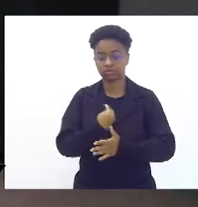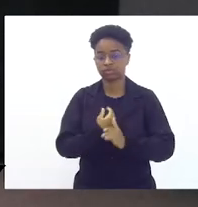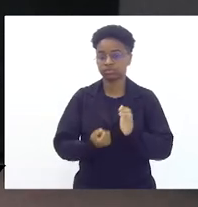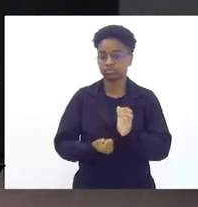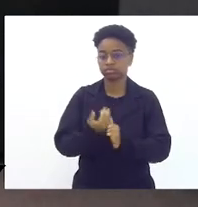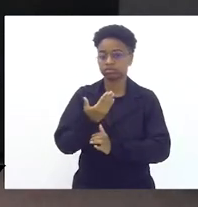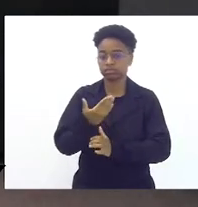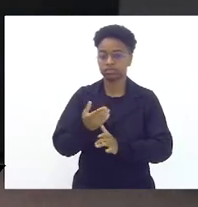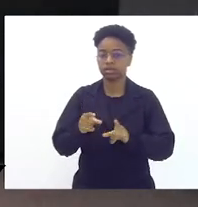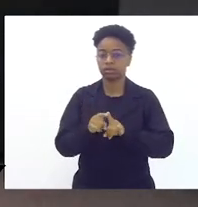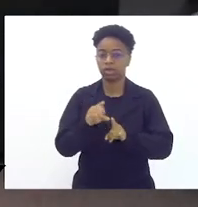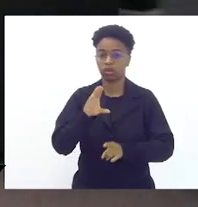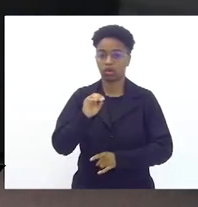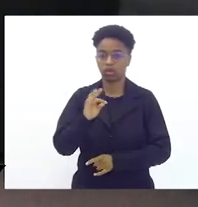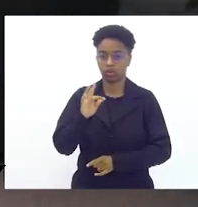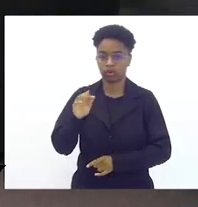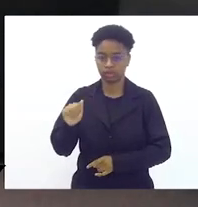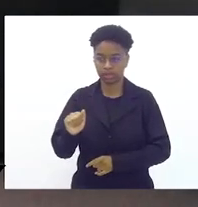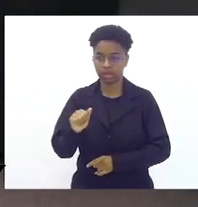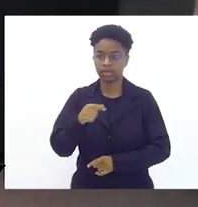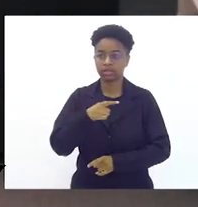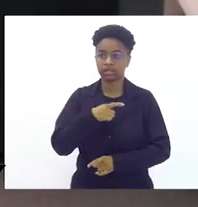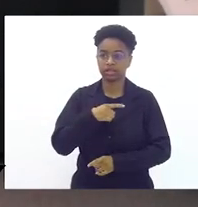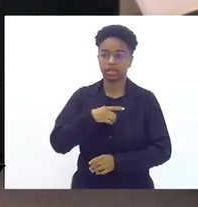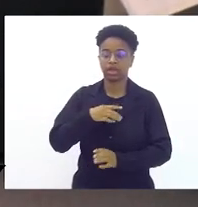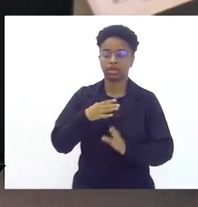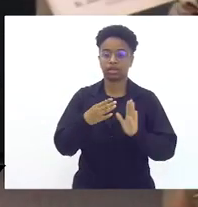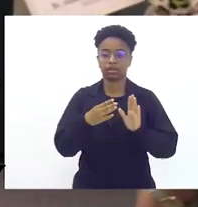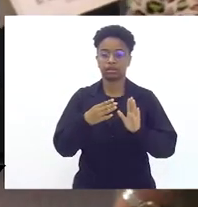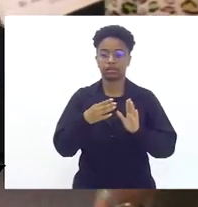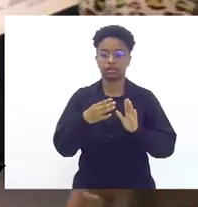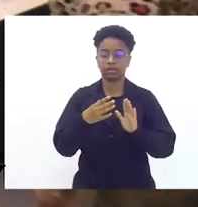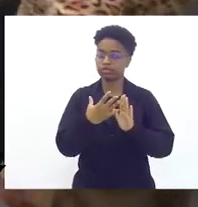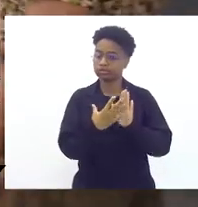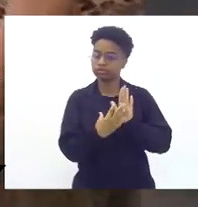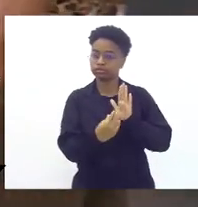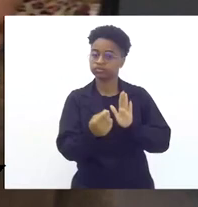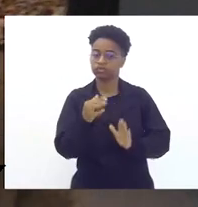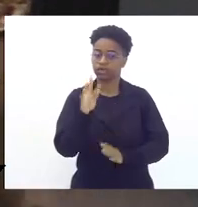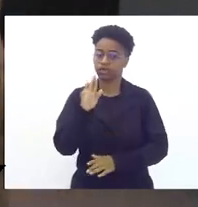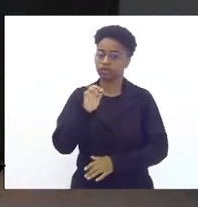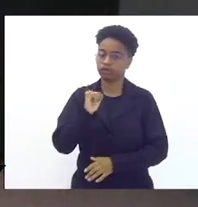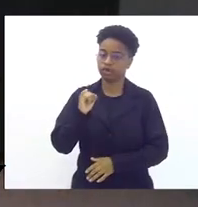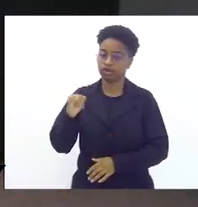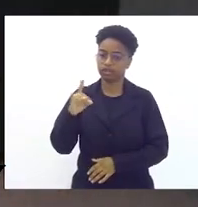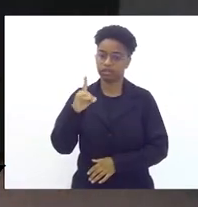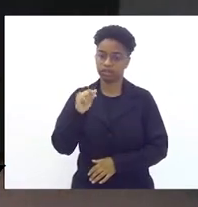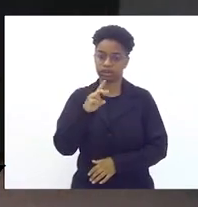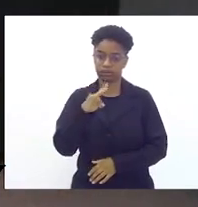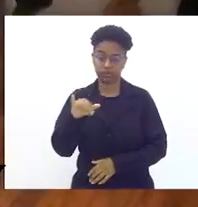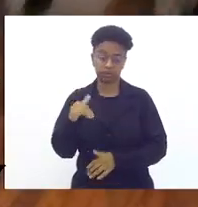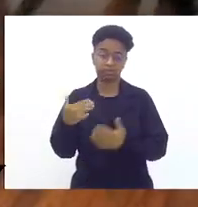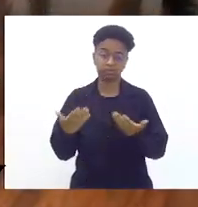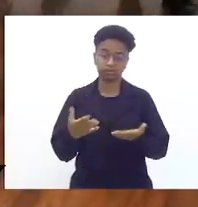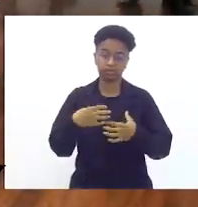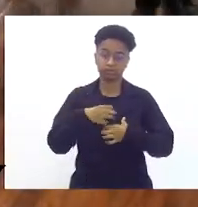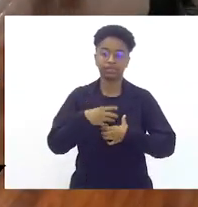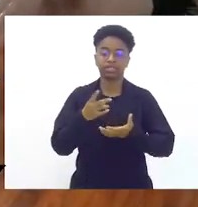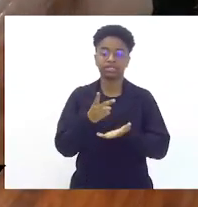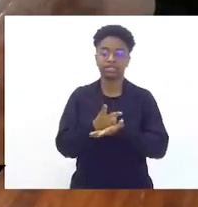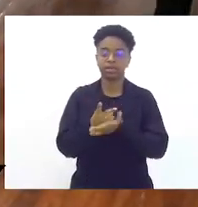para cotistas teve a forte inspiração do Frei Davi então aqui é sempre uma uma alegria